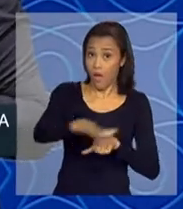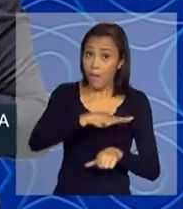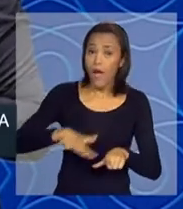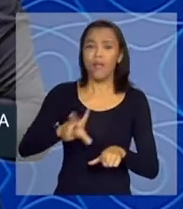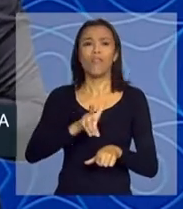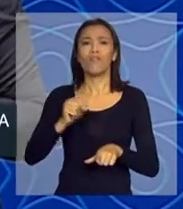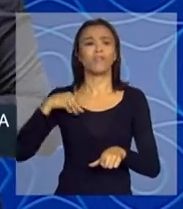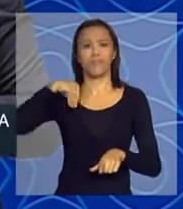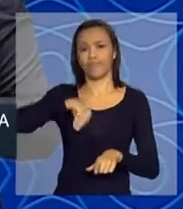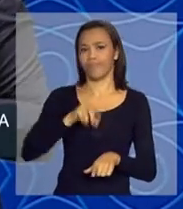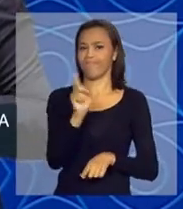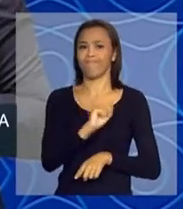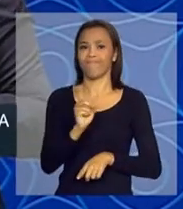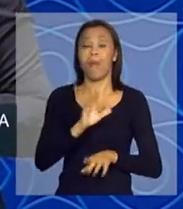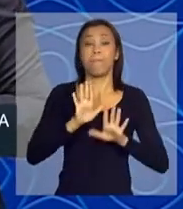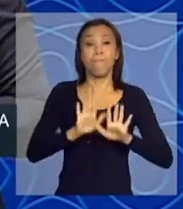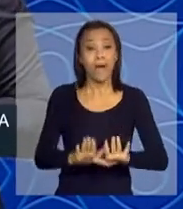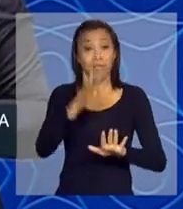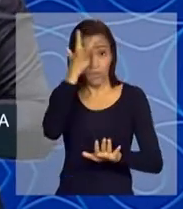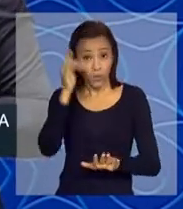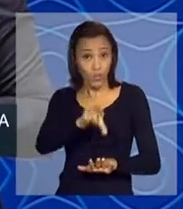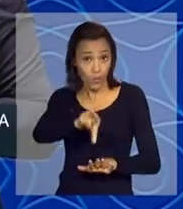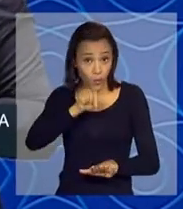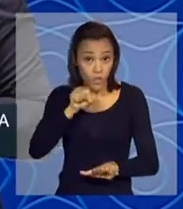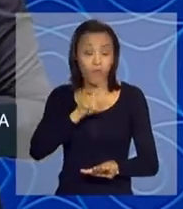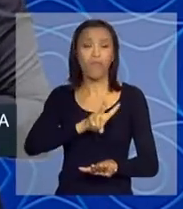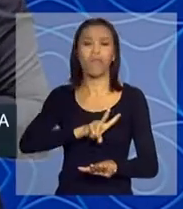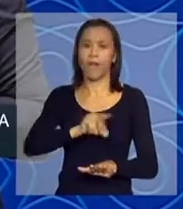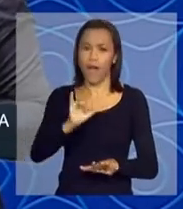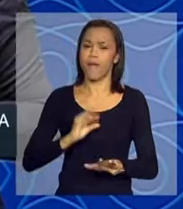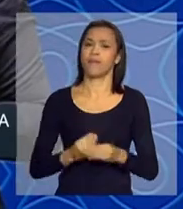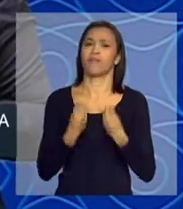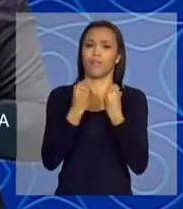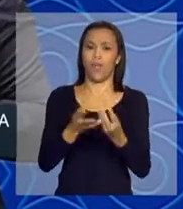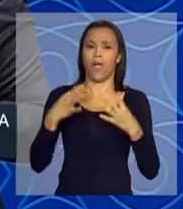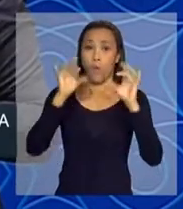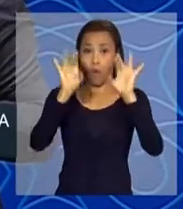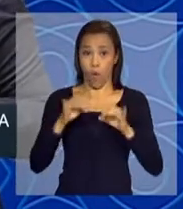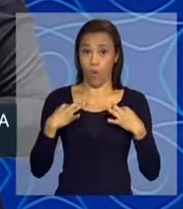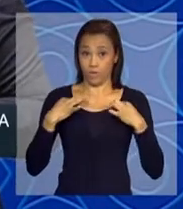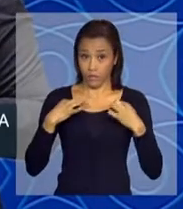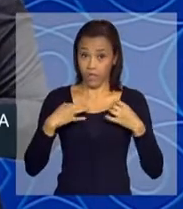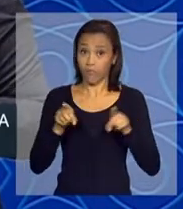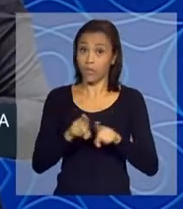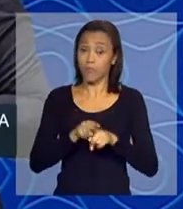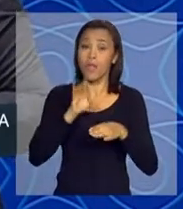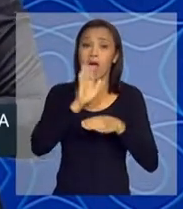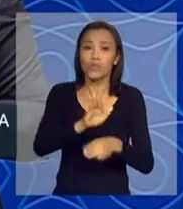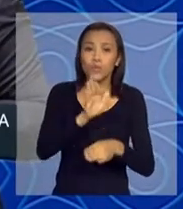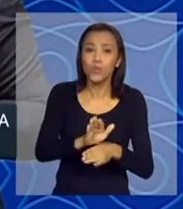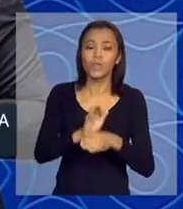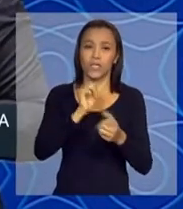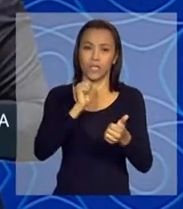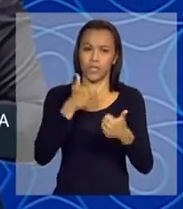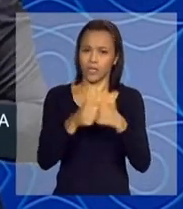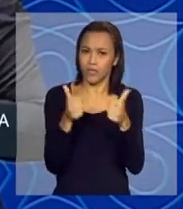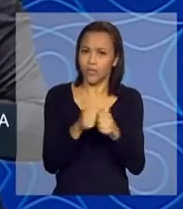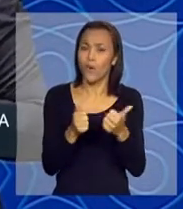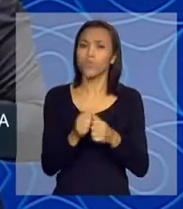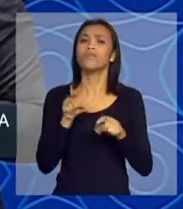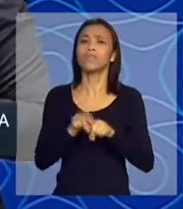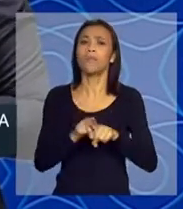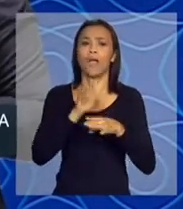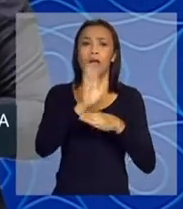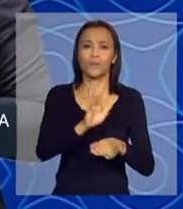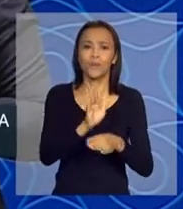não vão ser remuneradas mas o candidato escolhido vai receber um uniforme E também auxílio-transporte e